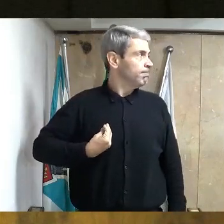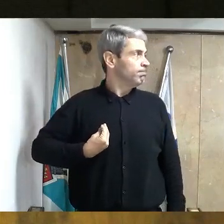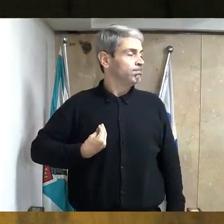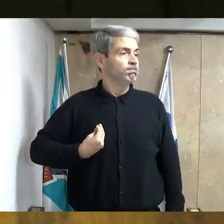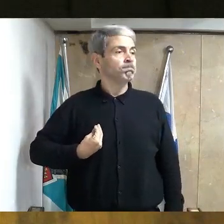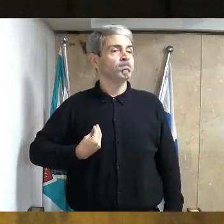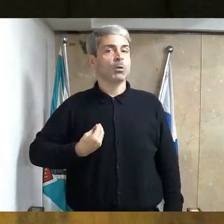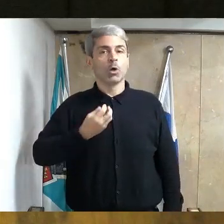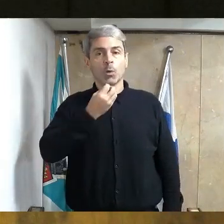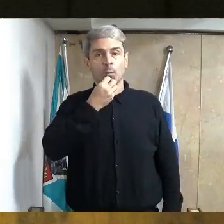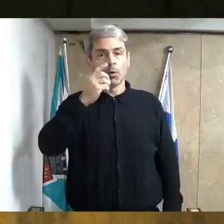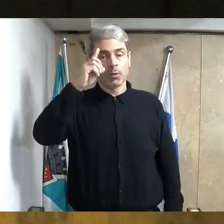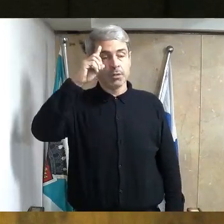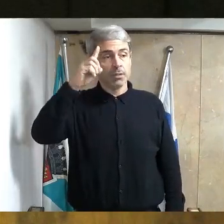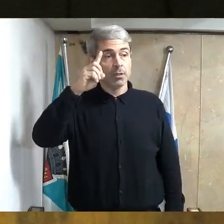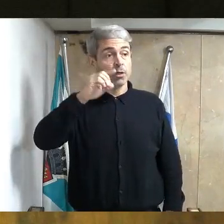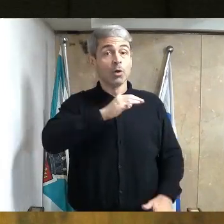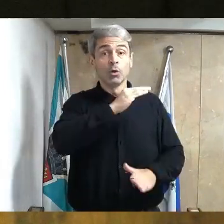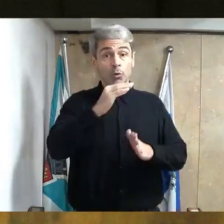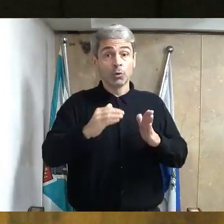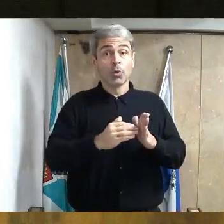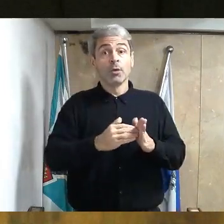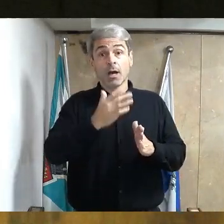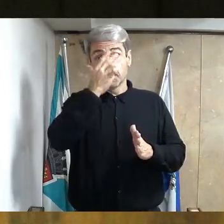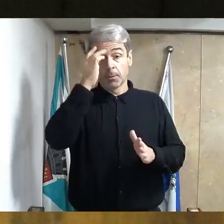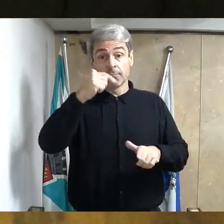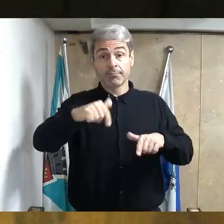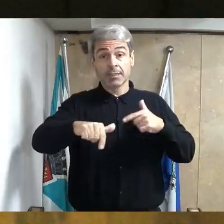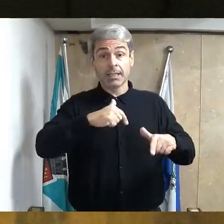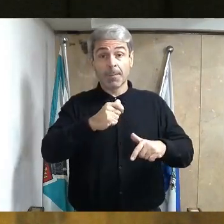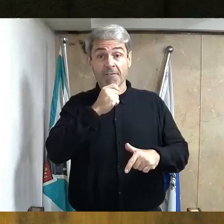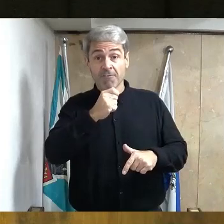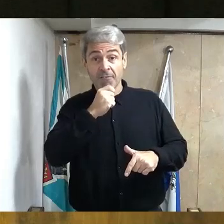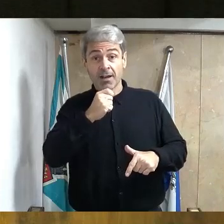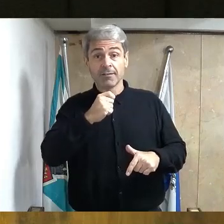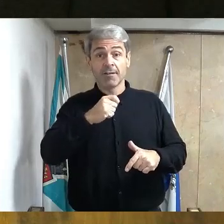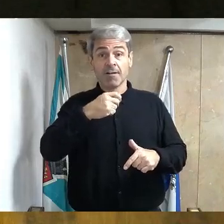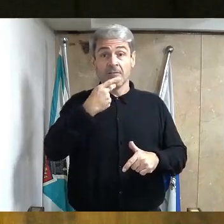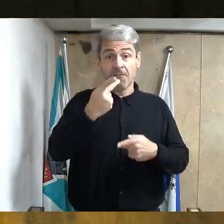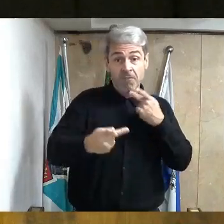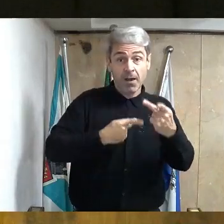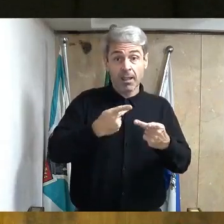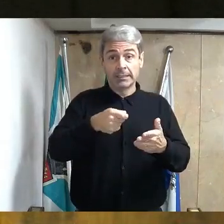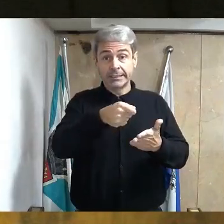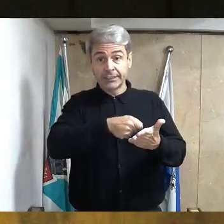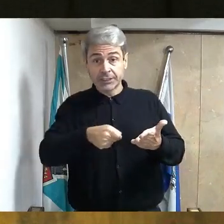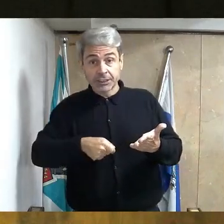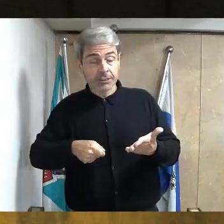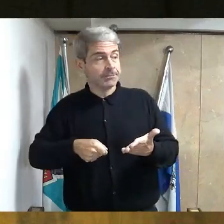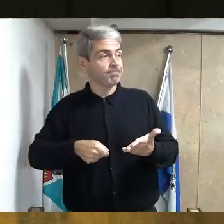bom dia a todo o pessoal da imprensa, imprensa falada, imprensa escrita,